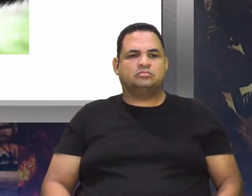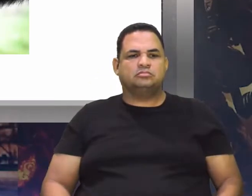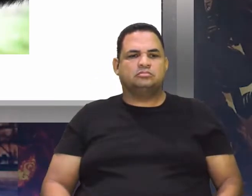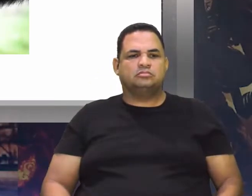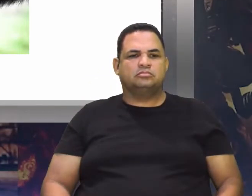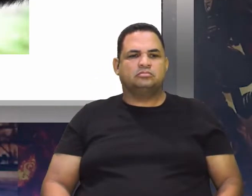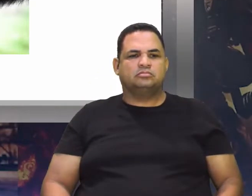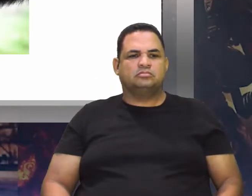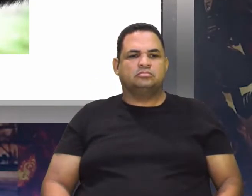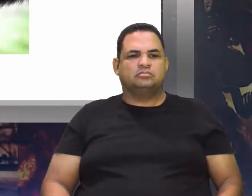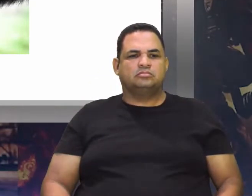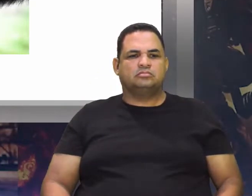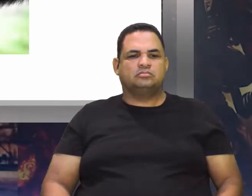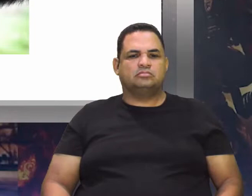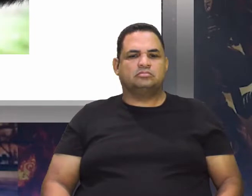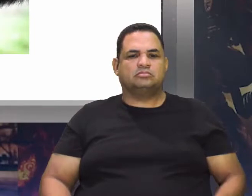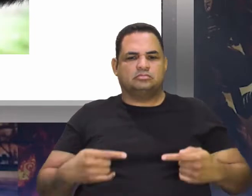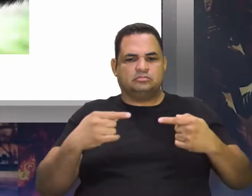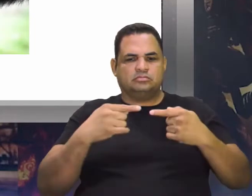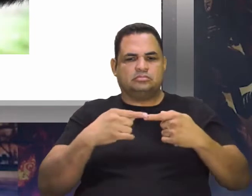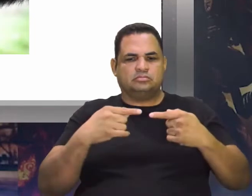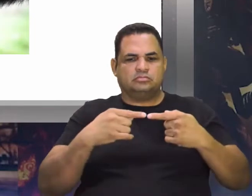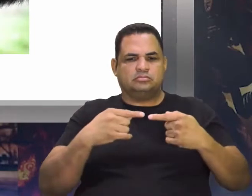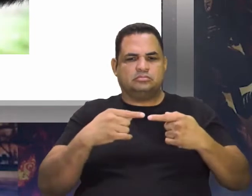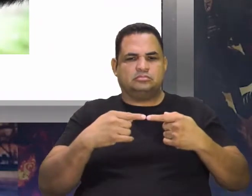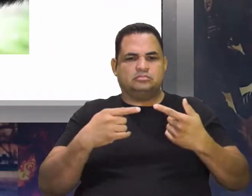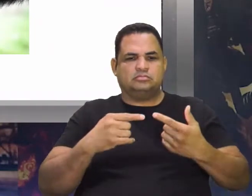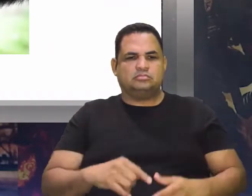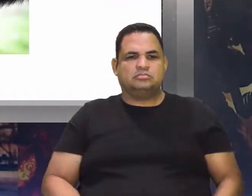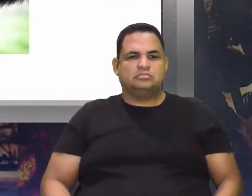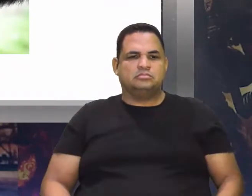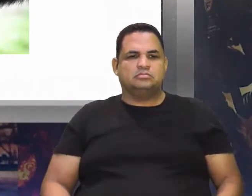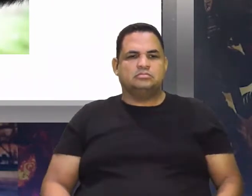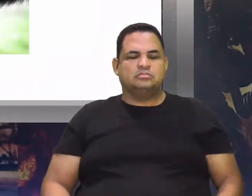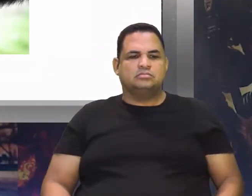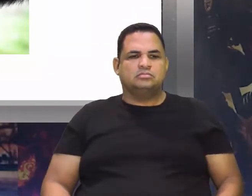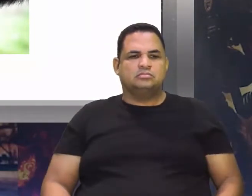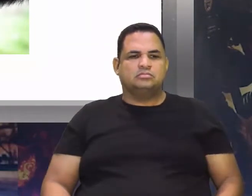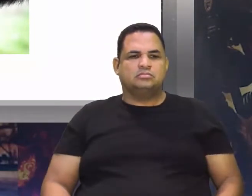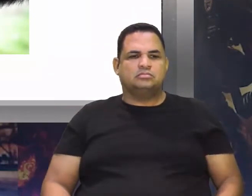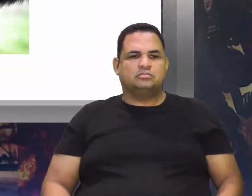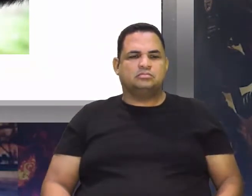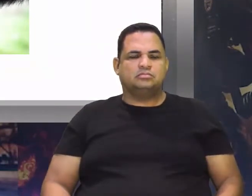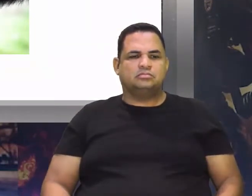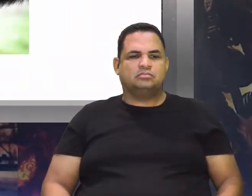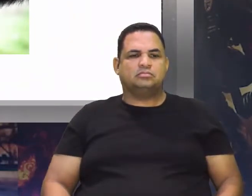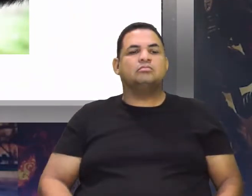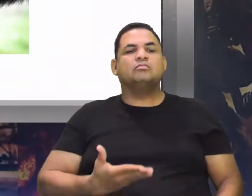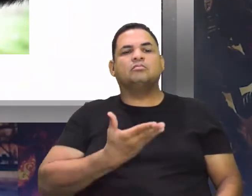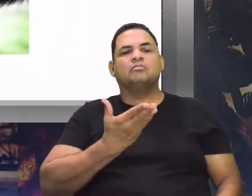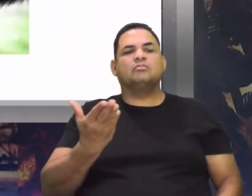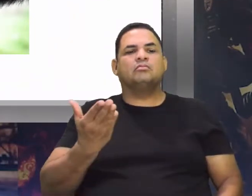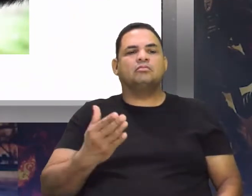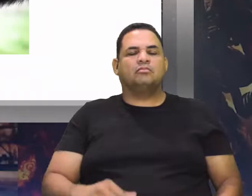espécies. Tocando esse dedo aqui. Tchá, pá. E aí?